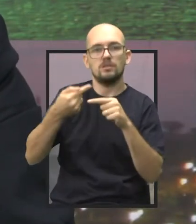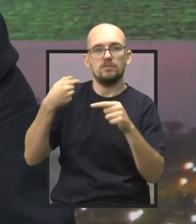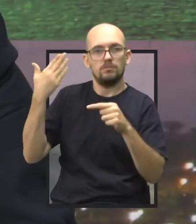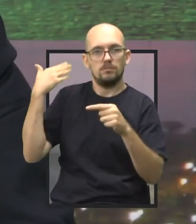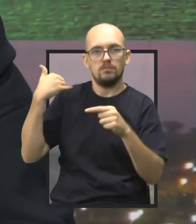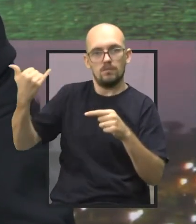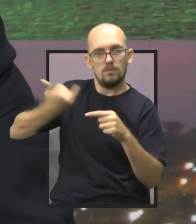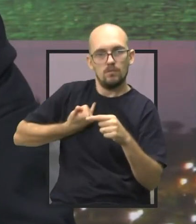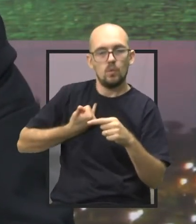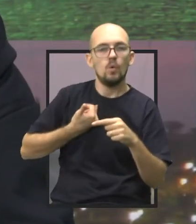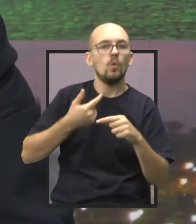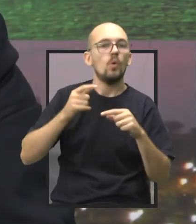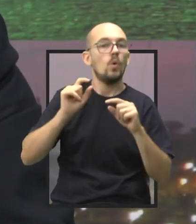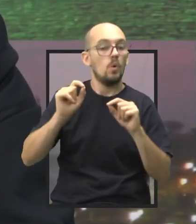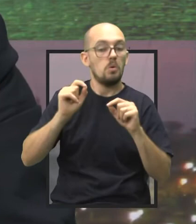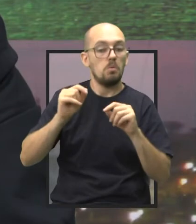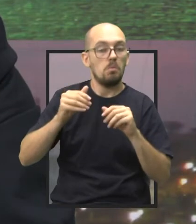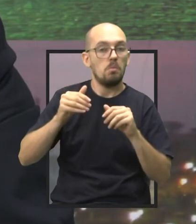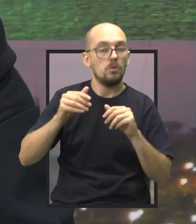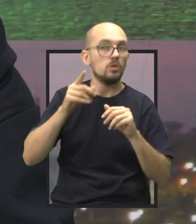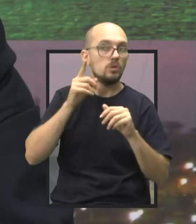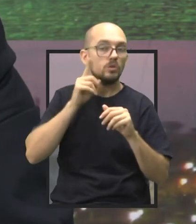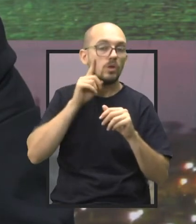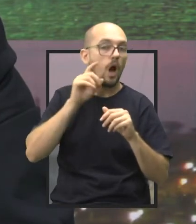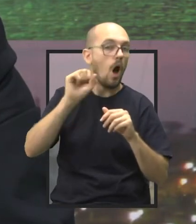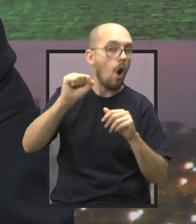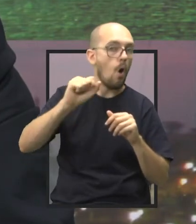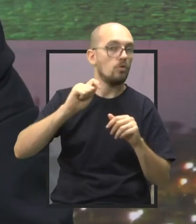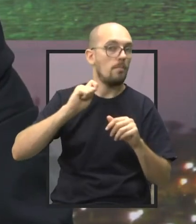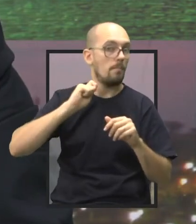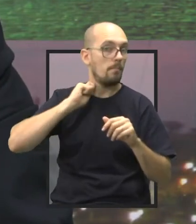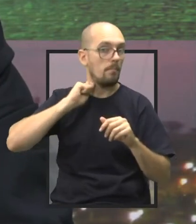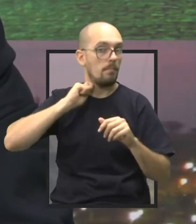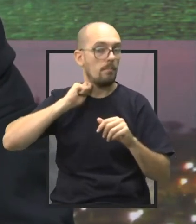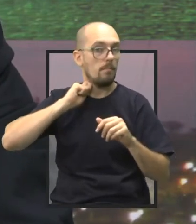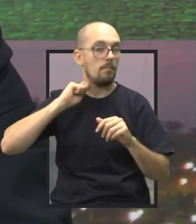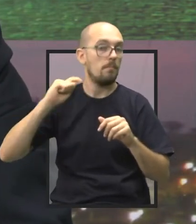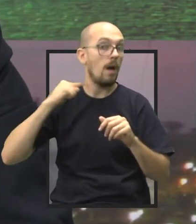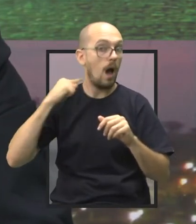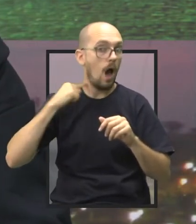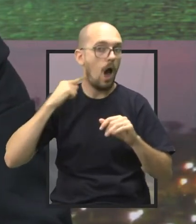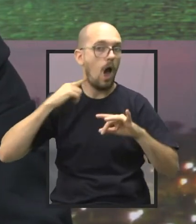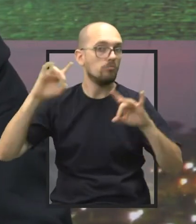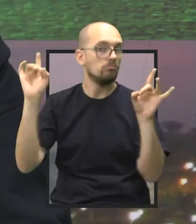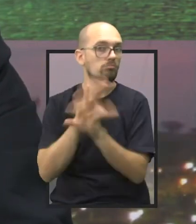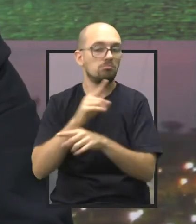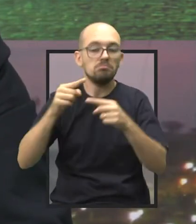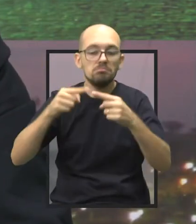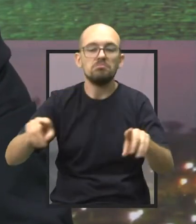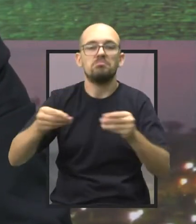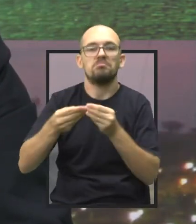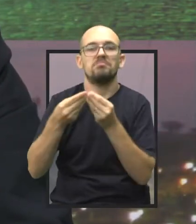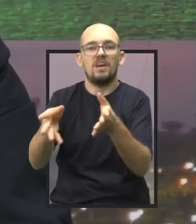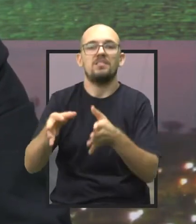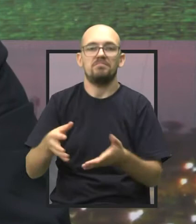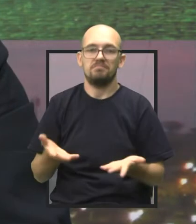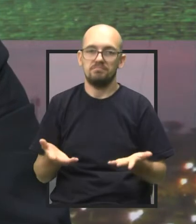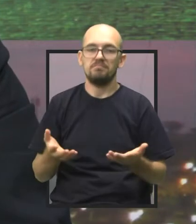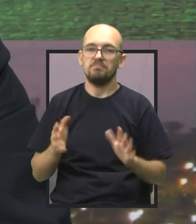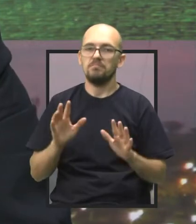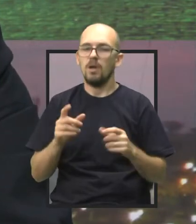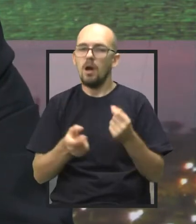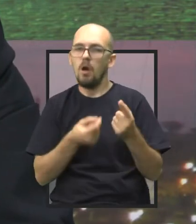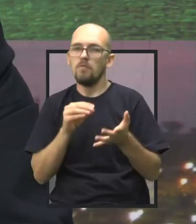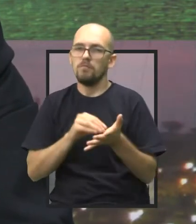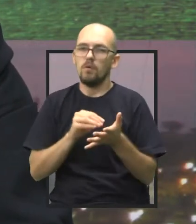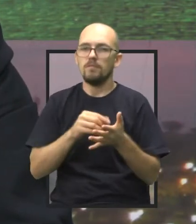passada, que em 8 de maio a gente está entregando ele. Está faltando algum detalhe ou outro para fechar a demanda, 20